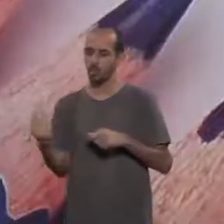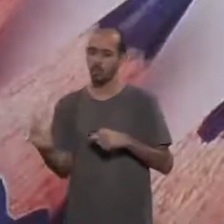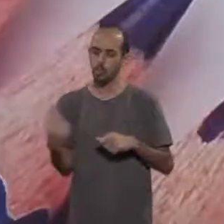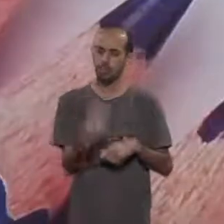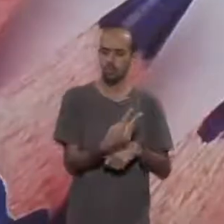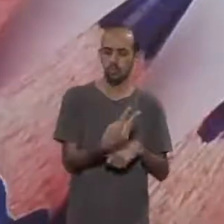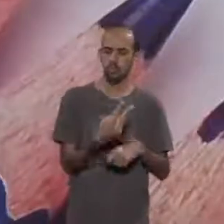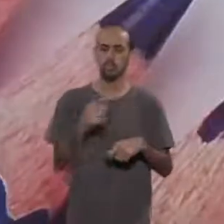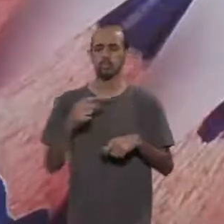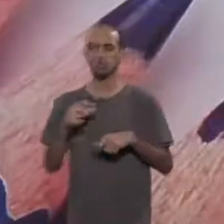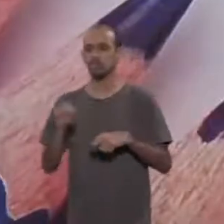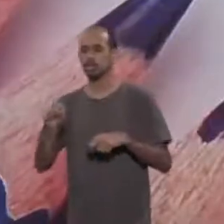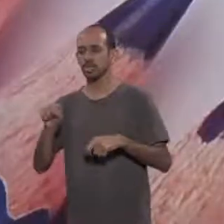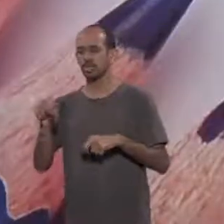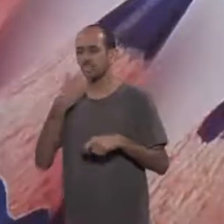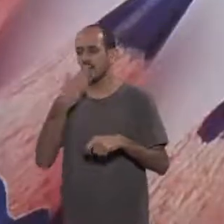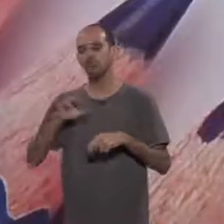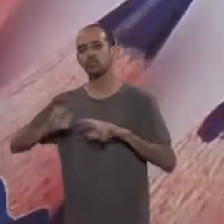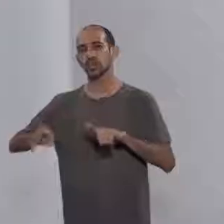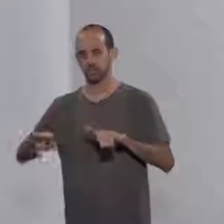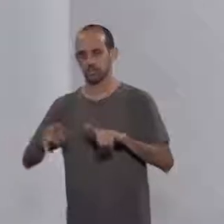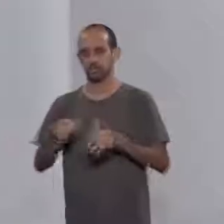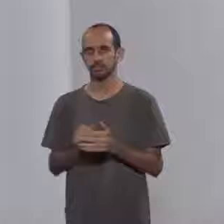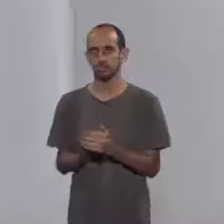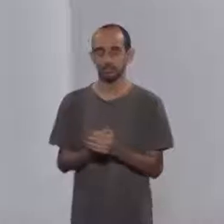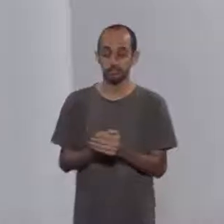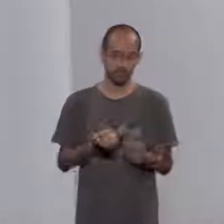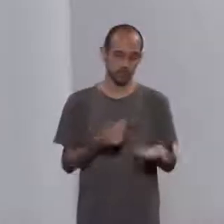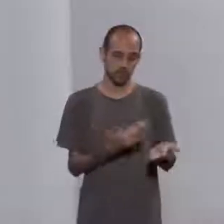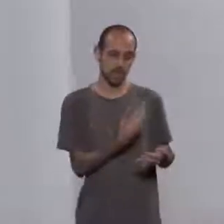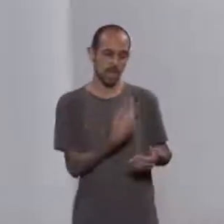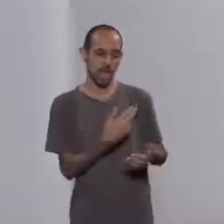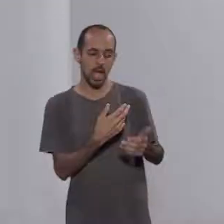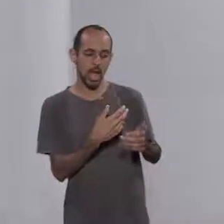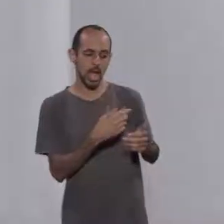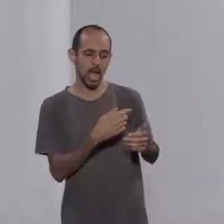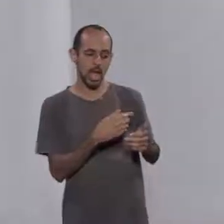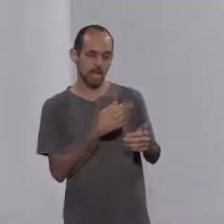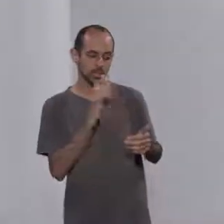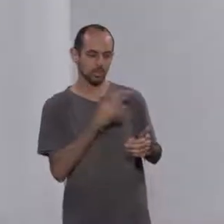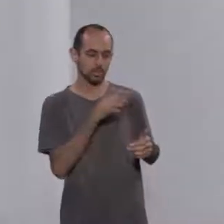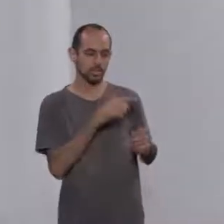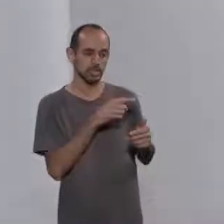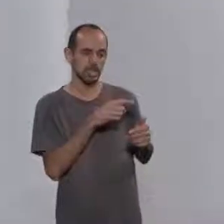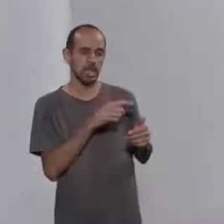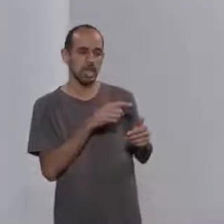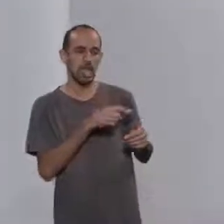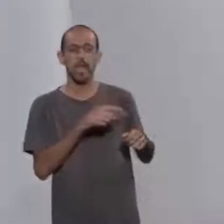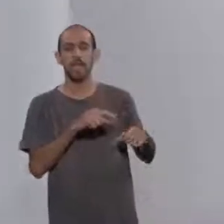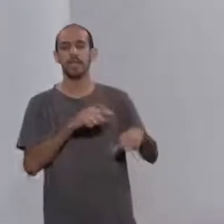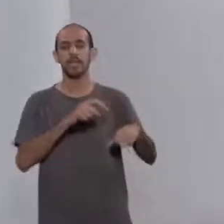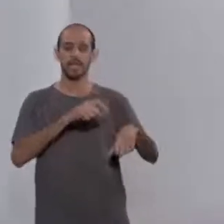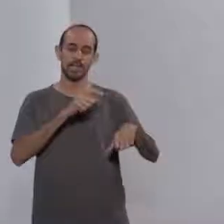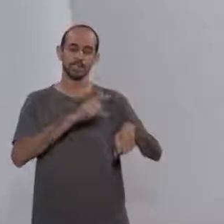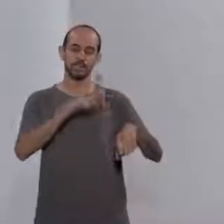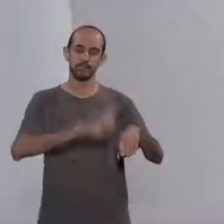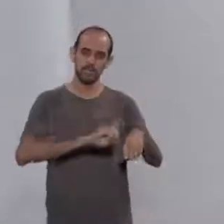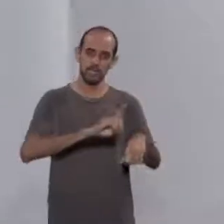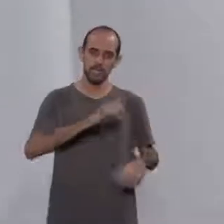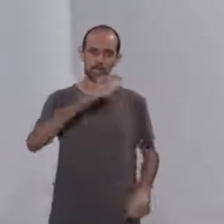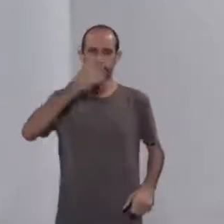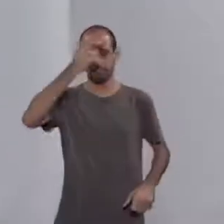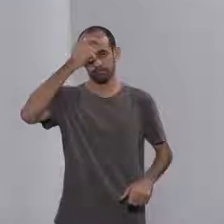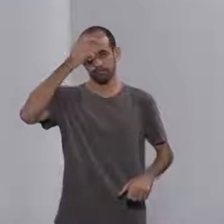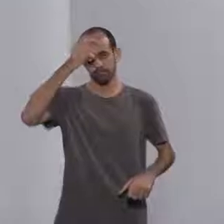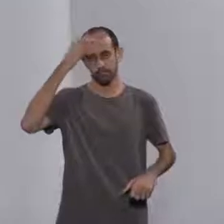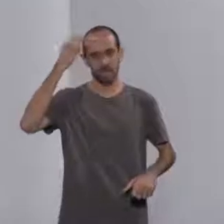e 2, queria que você dissesse qual é a diferença. Então, a sala de recurso 1 é para as outras deficiências, deficiência intelectual, e a sala do tipo 2